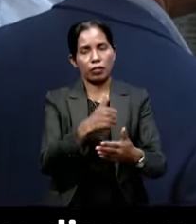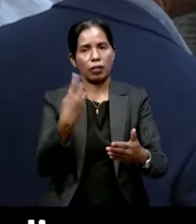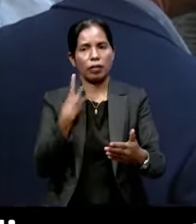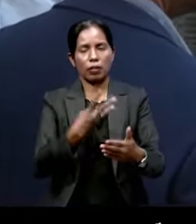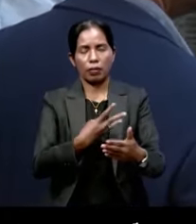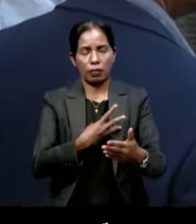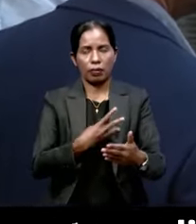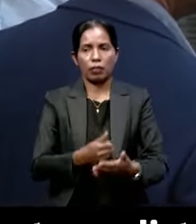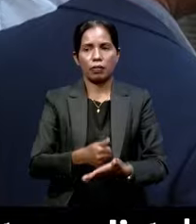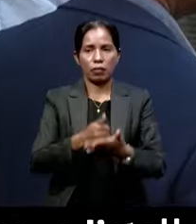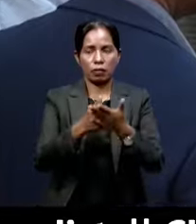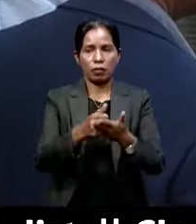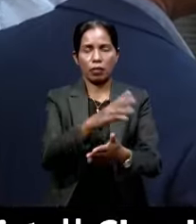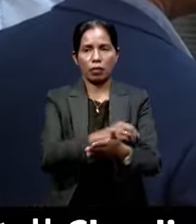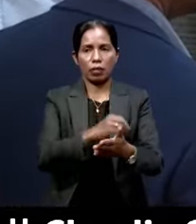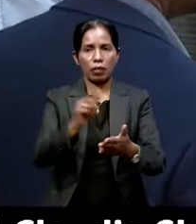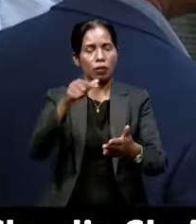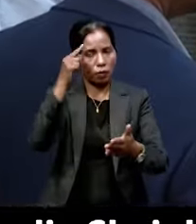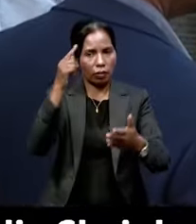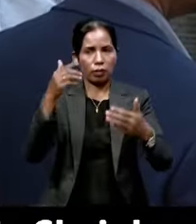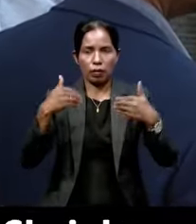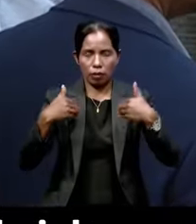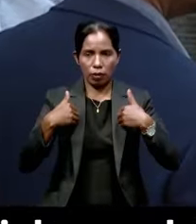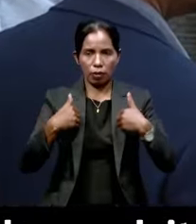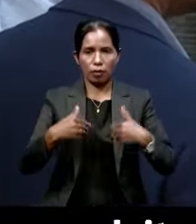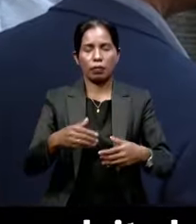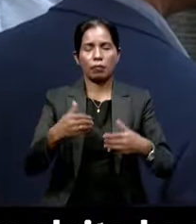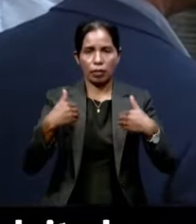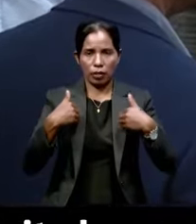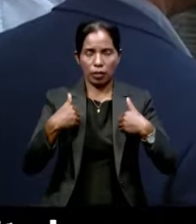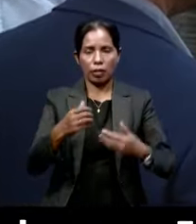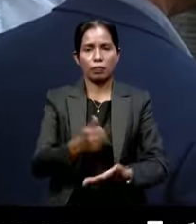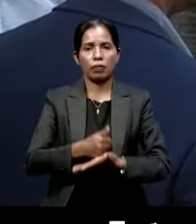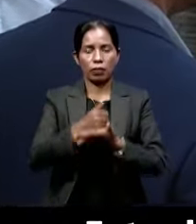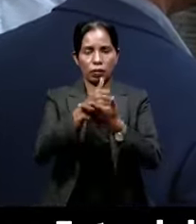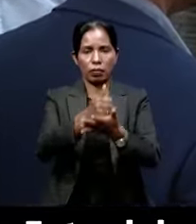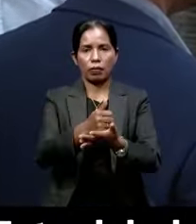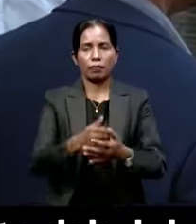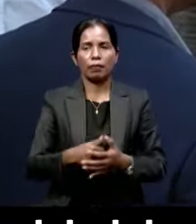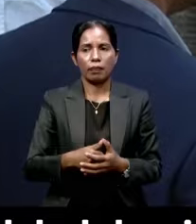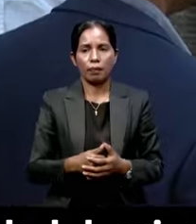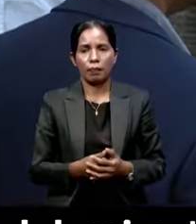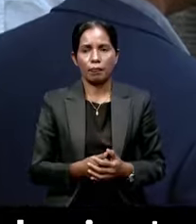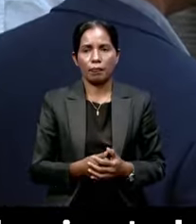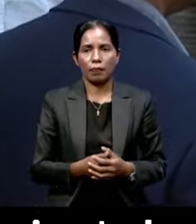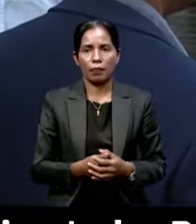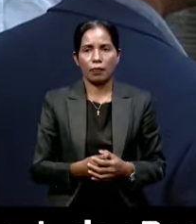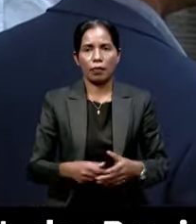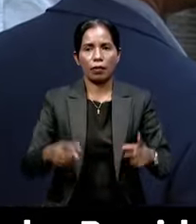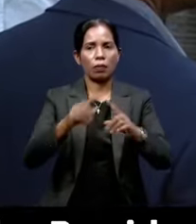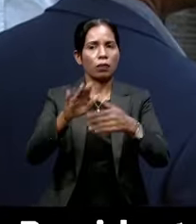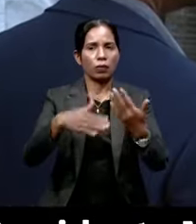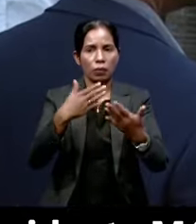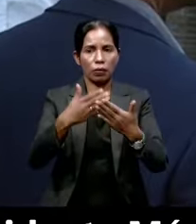leu também a quantidade né bem governo íamos na tom e te se lá halo de bem ba o todo